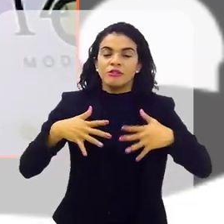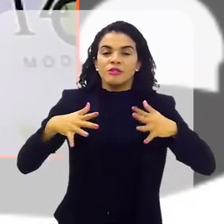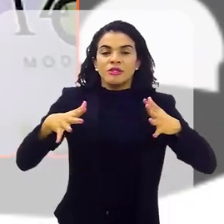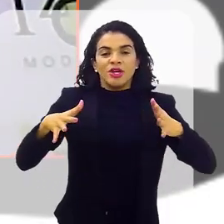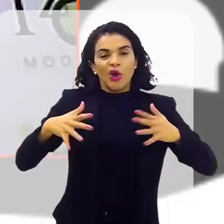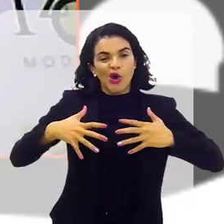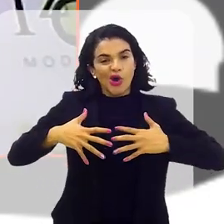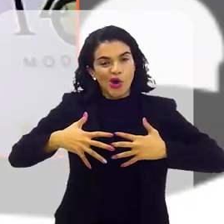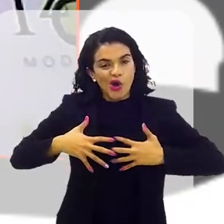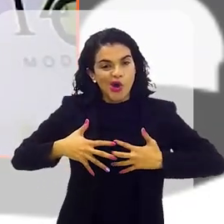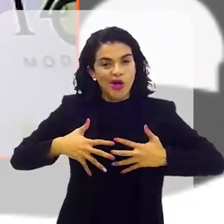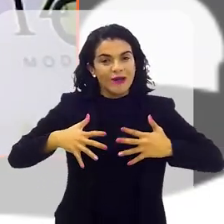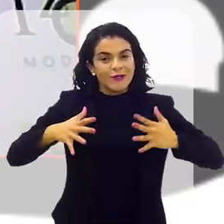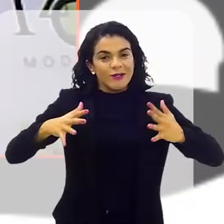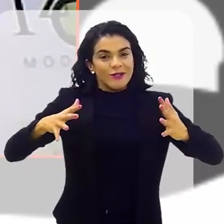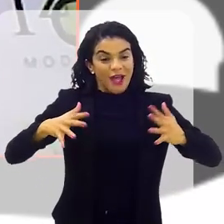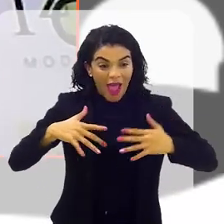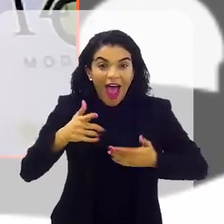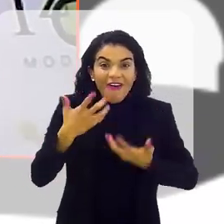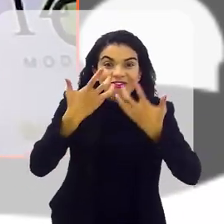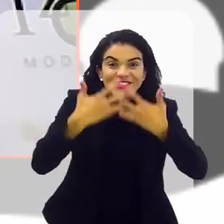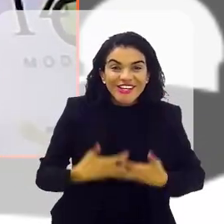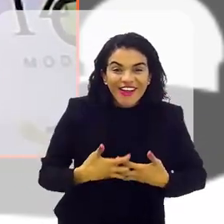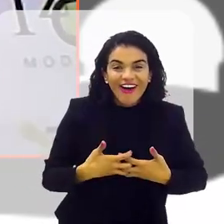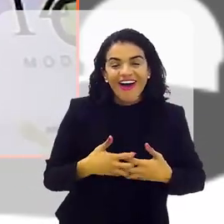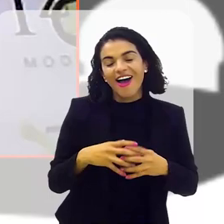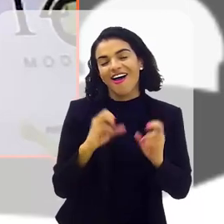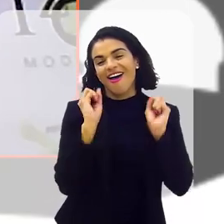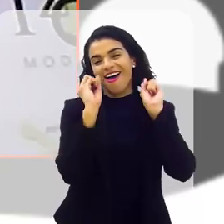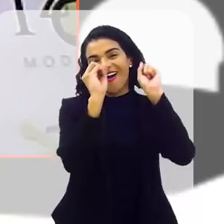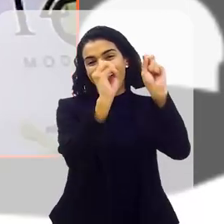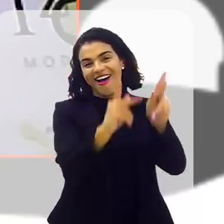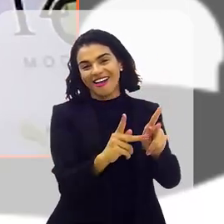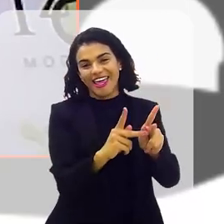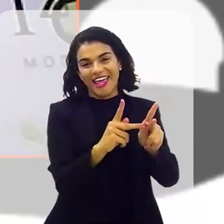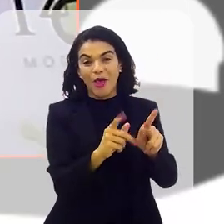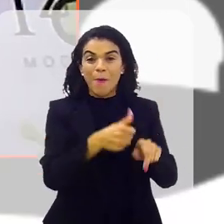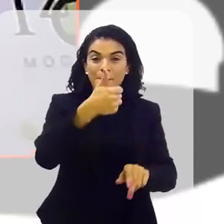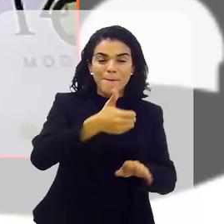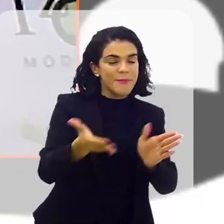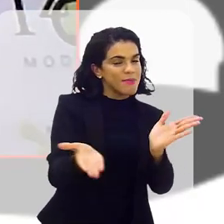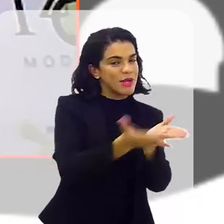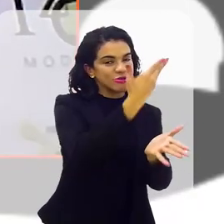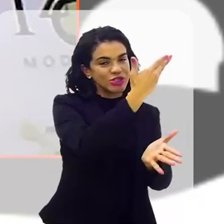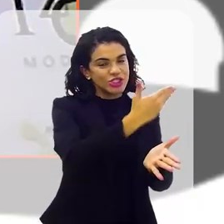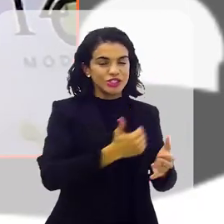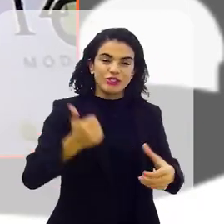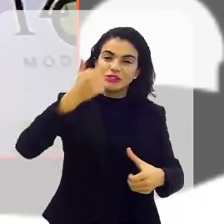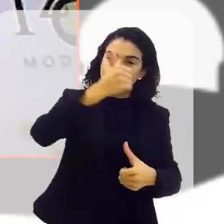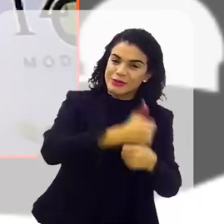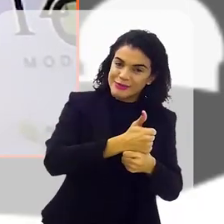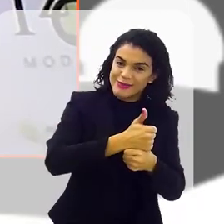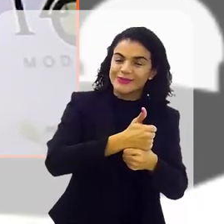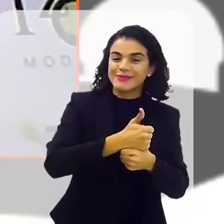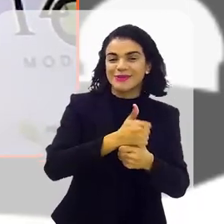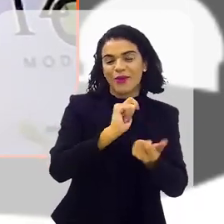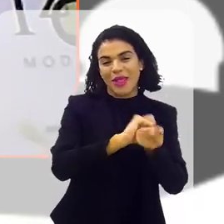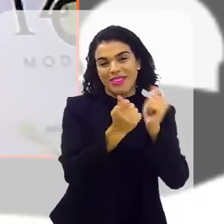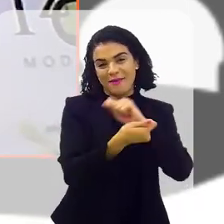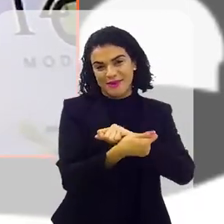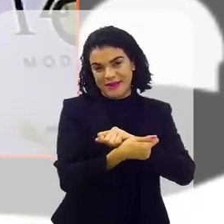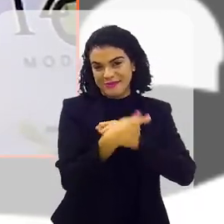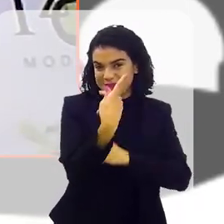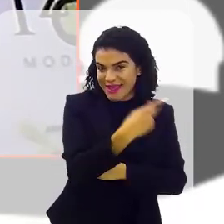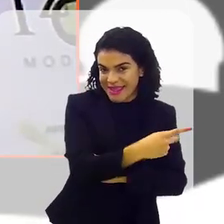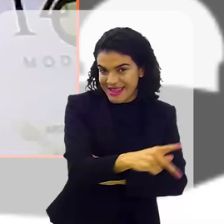e vou passar para eles a oabc funcionou sai da minha grade xyz que não vai funcionar e deixa o